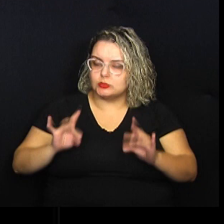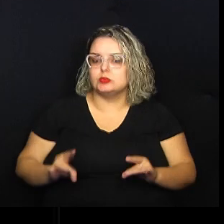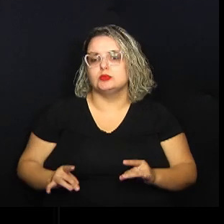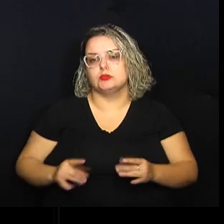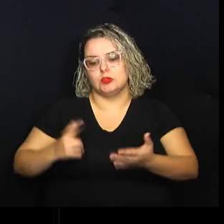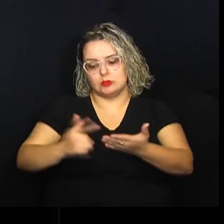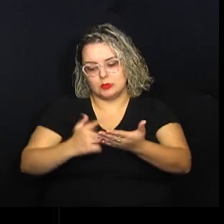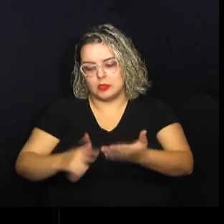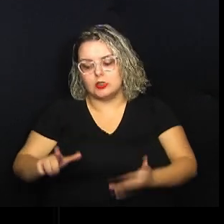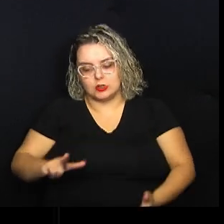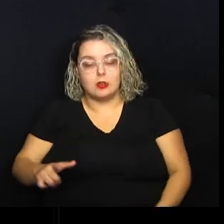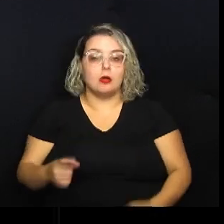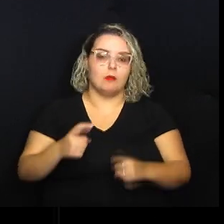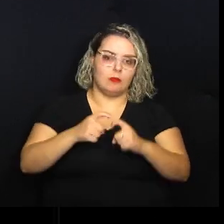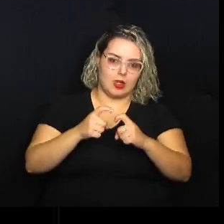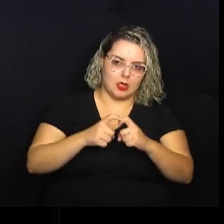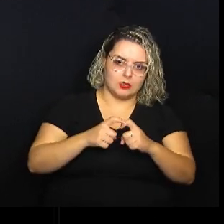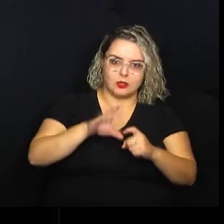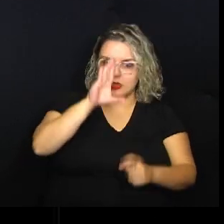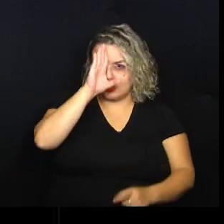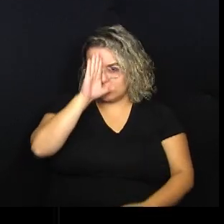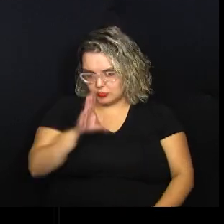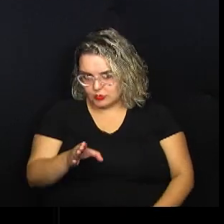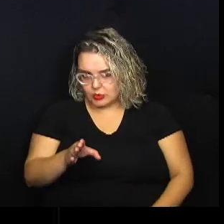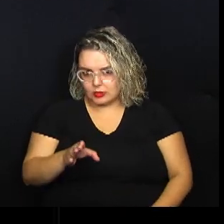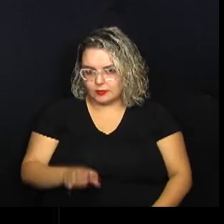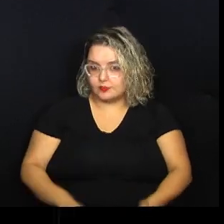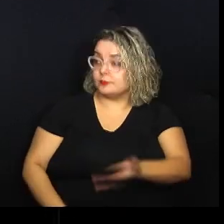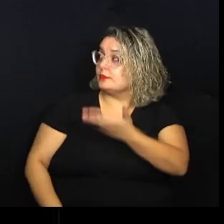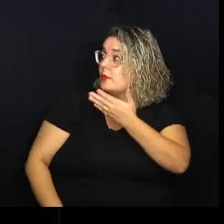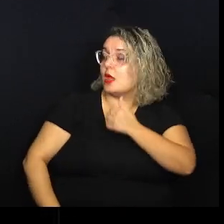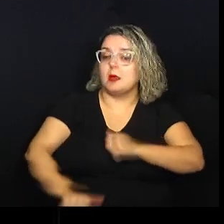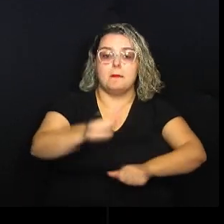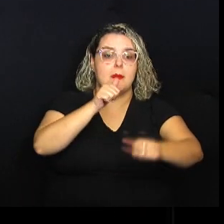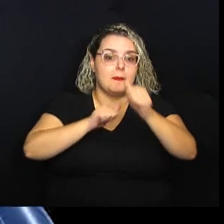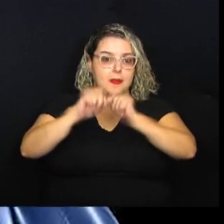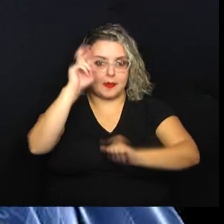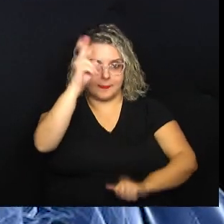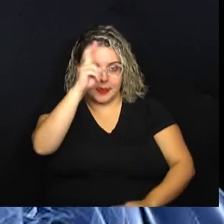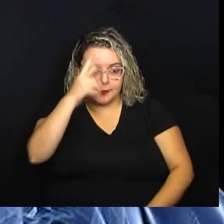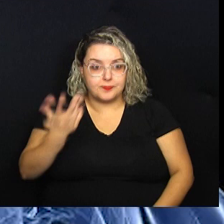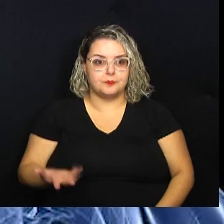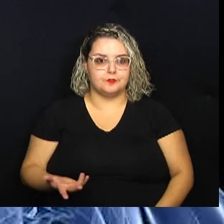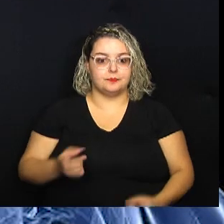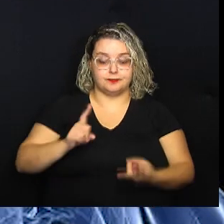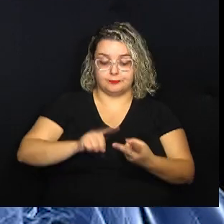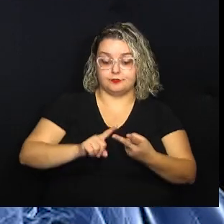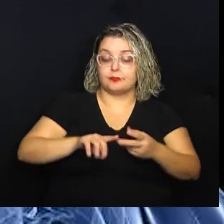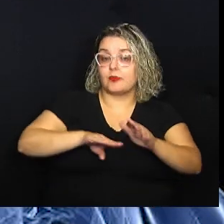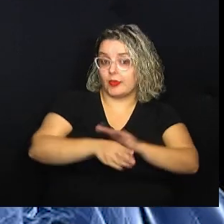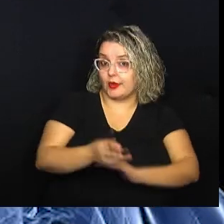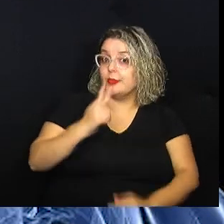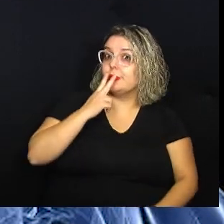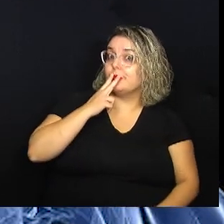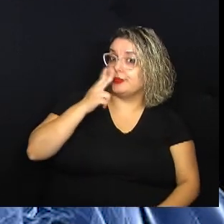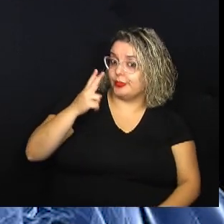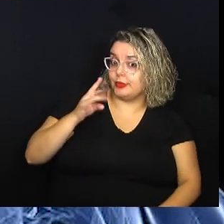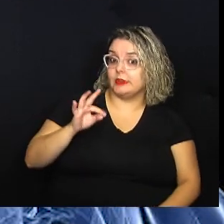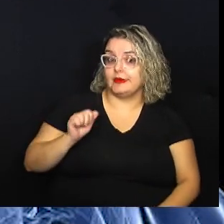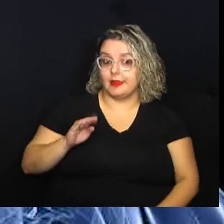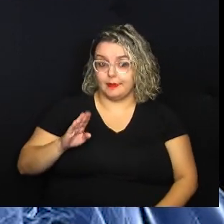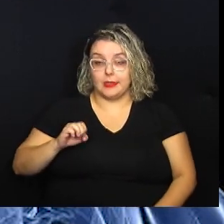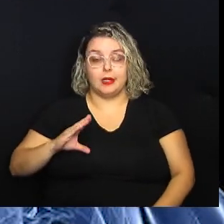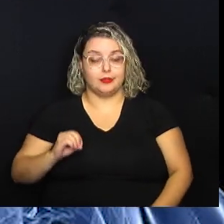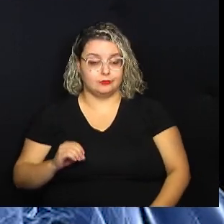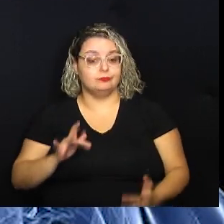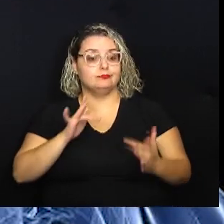risco bem definidos pela literatura médica. Os principais são uso abusivo de bebidas alcoólicas, hábito